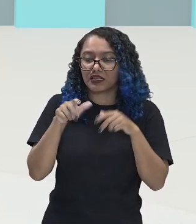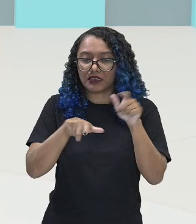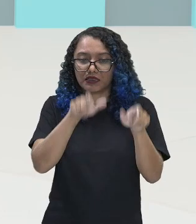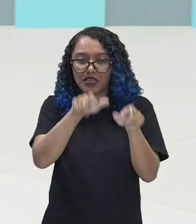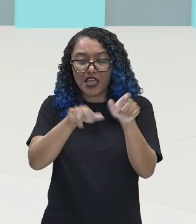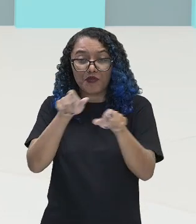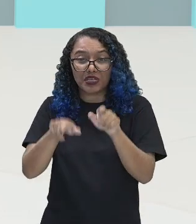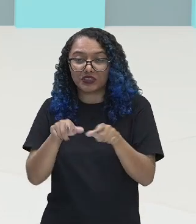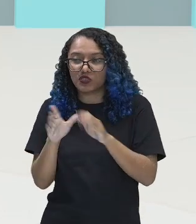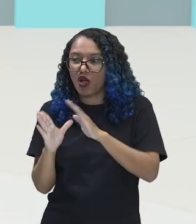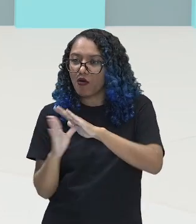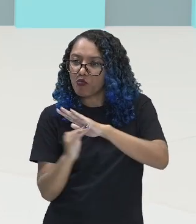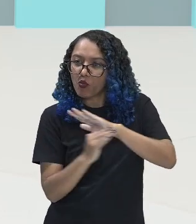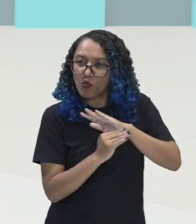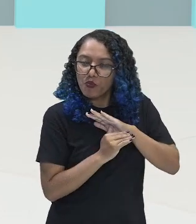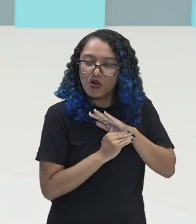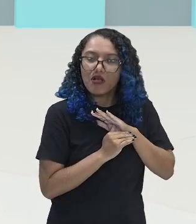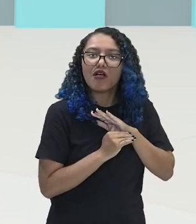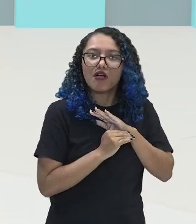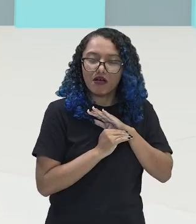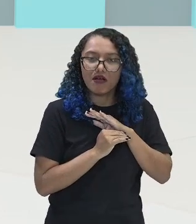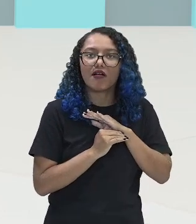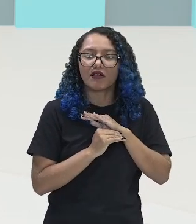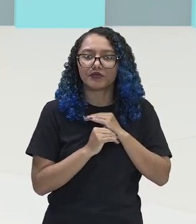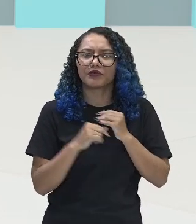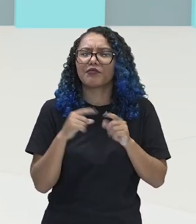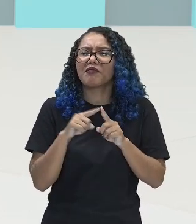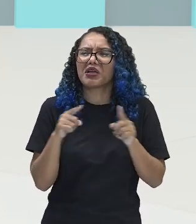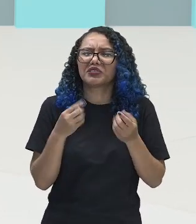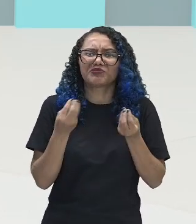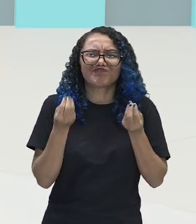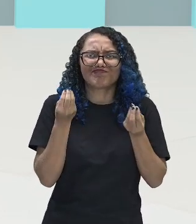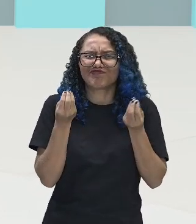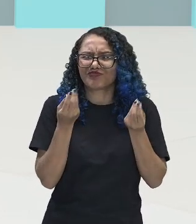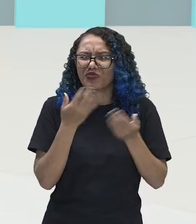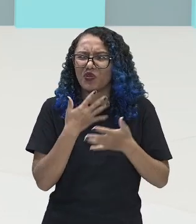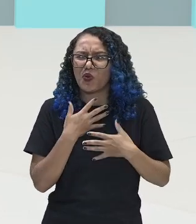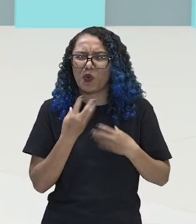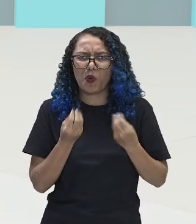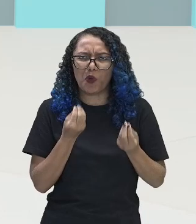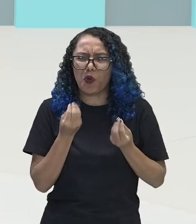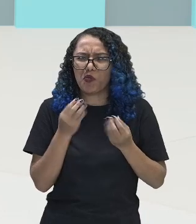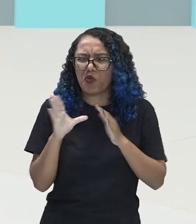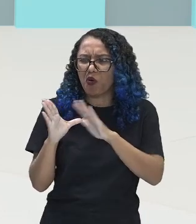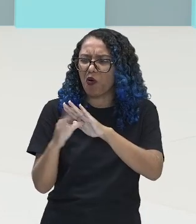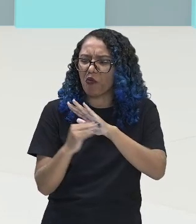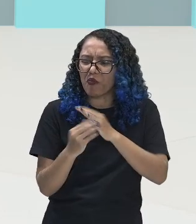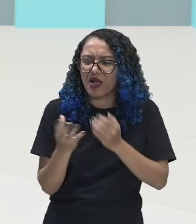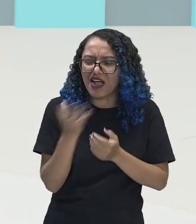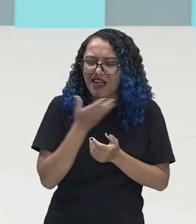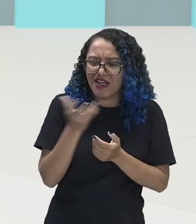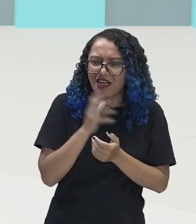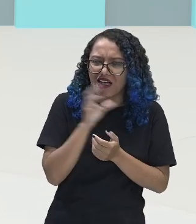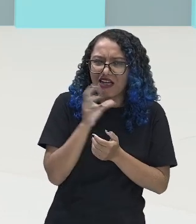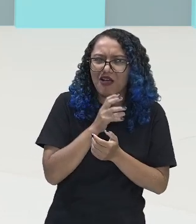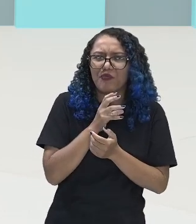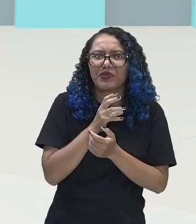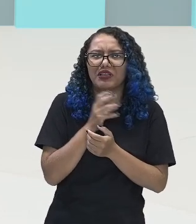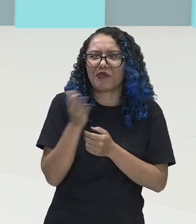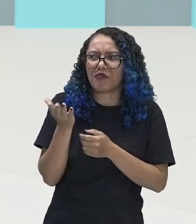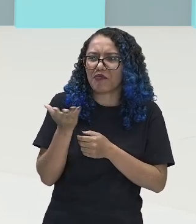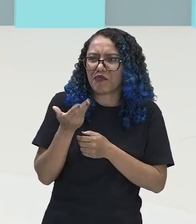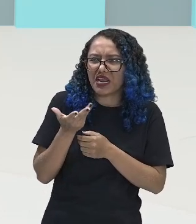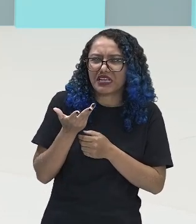está sendo roubado aí é a pressa das pessoas. Mas como assim se rouba a pressa das pessoas? É isso que ele vai falar agora. A